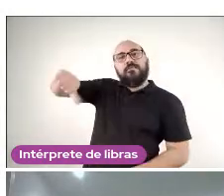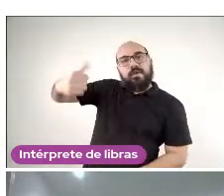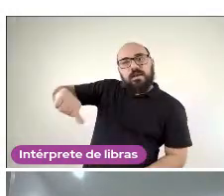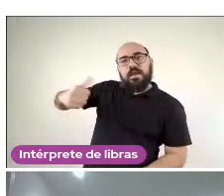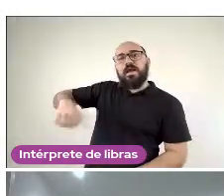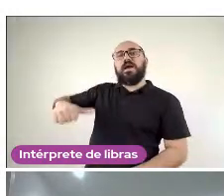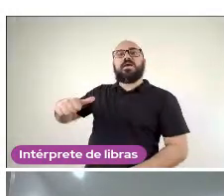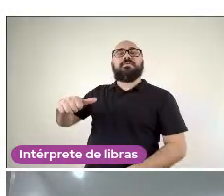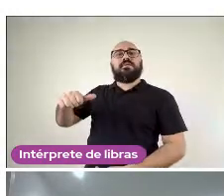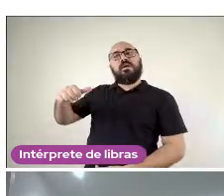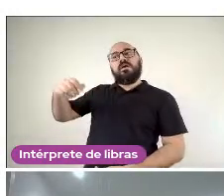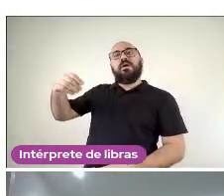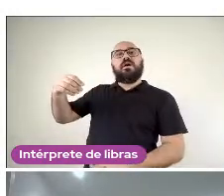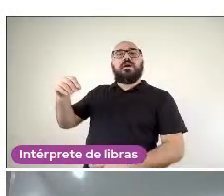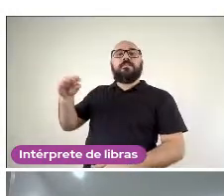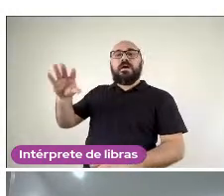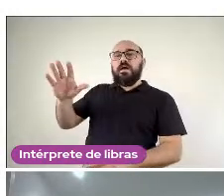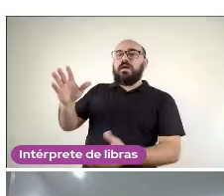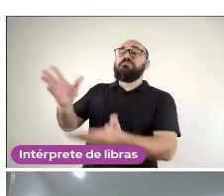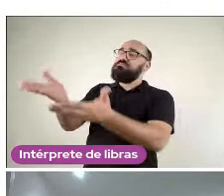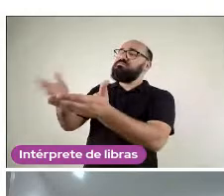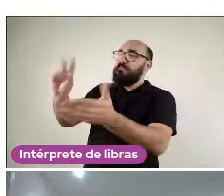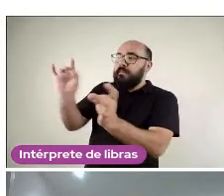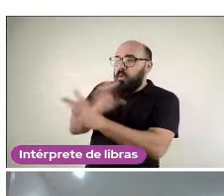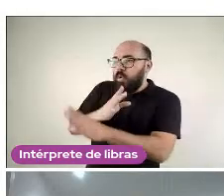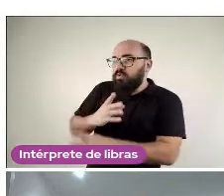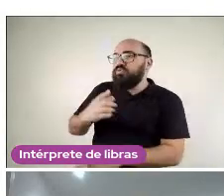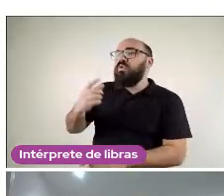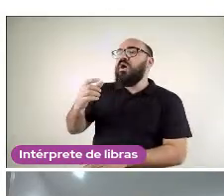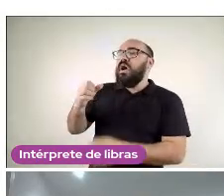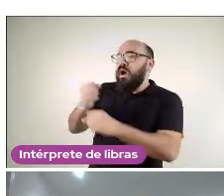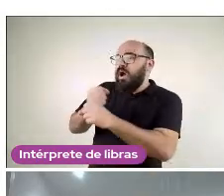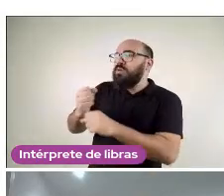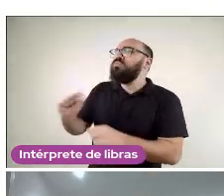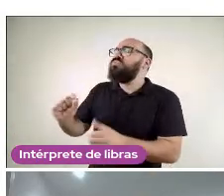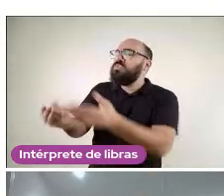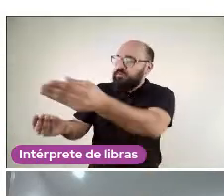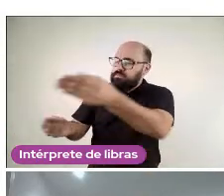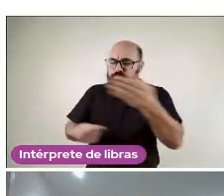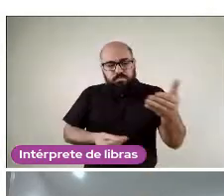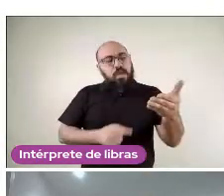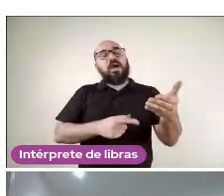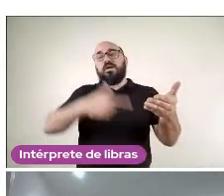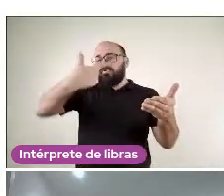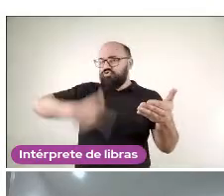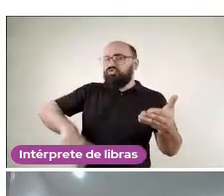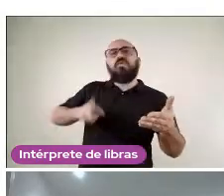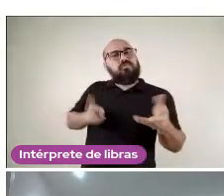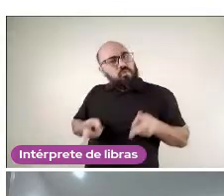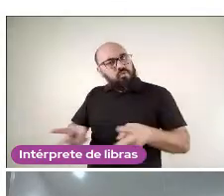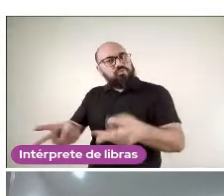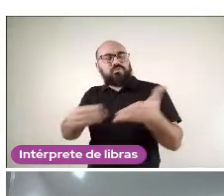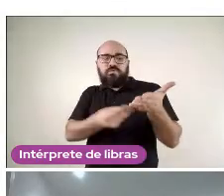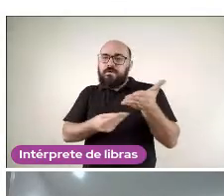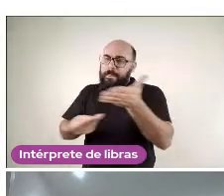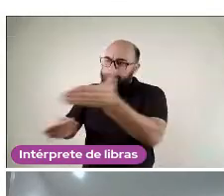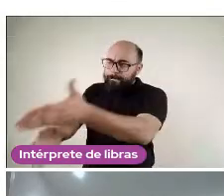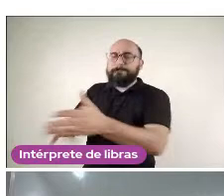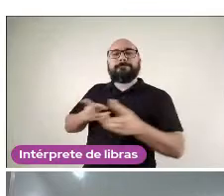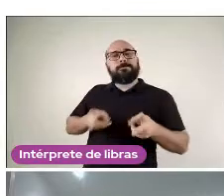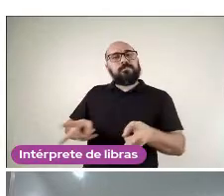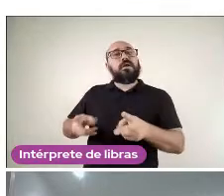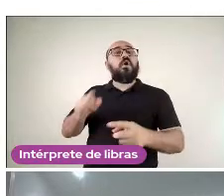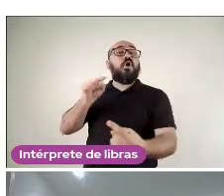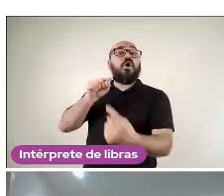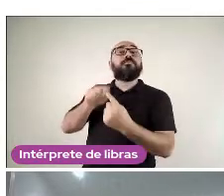retorna para a formulação, reformulação e assim sucessivamente. Então, com esse objetivo, o